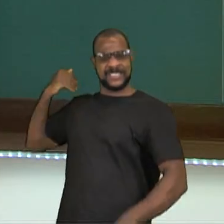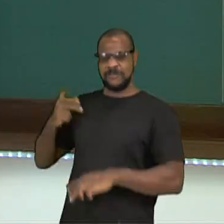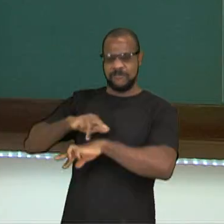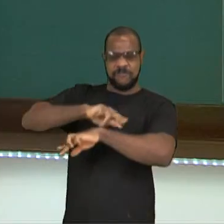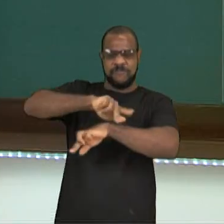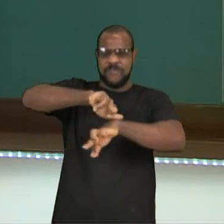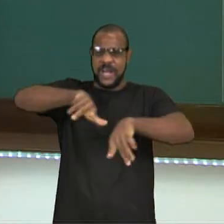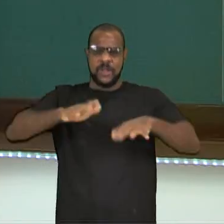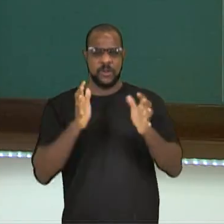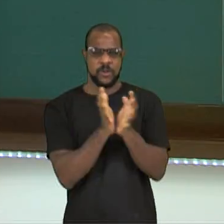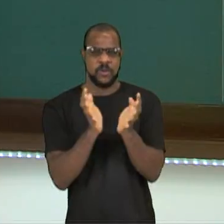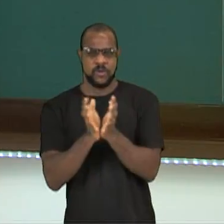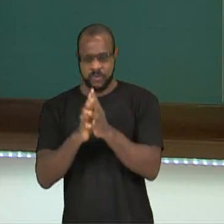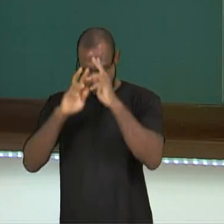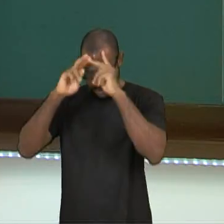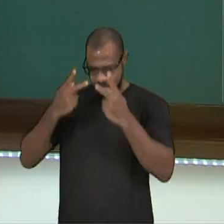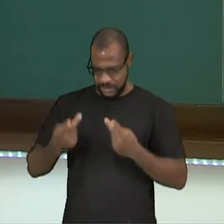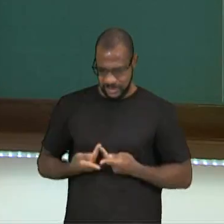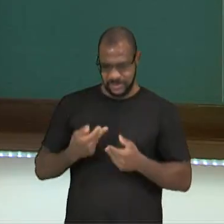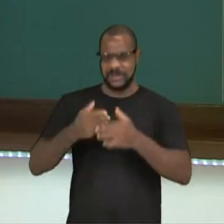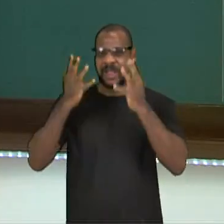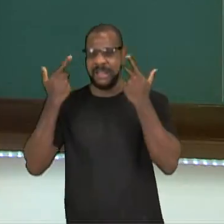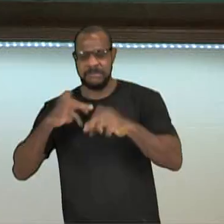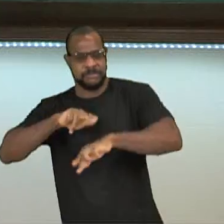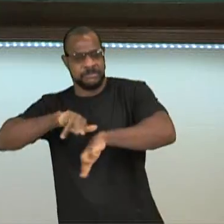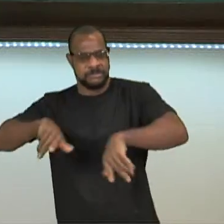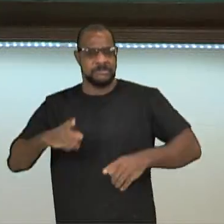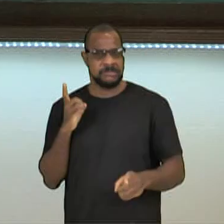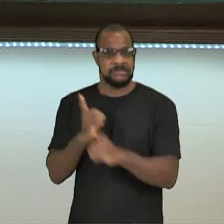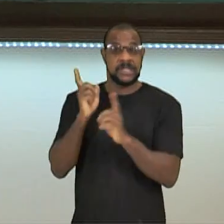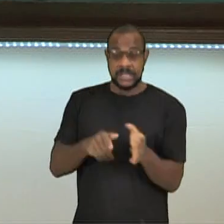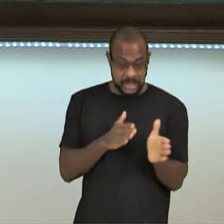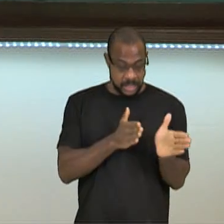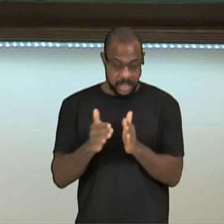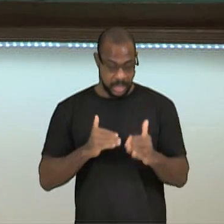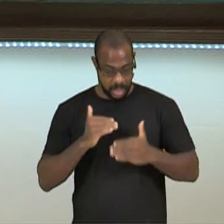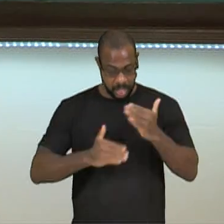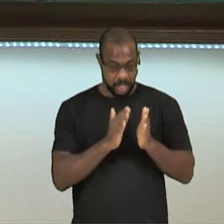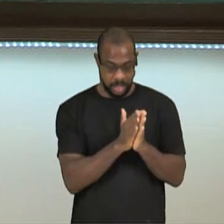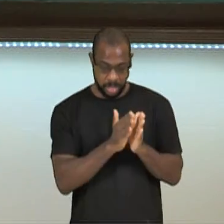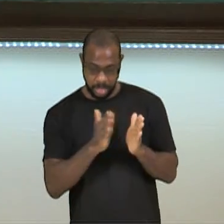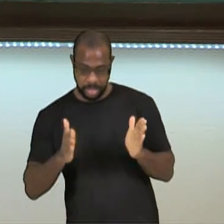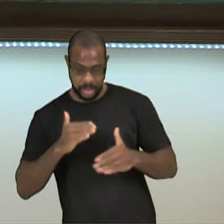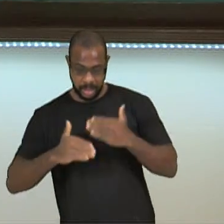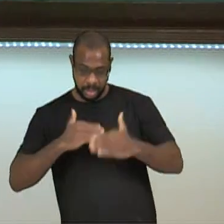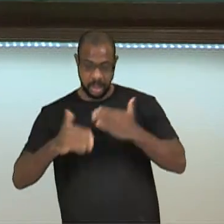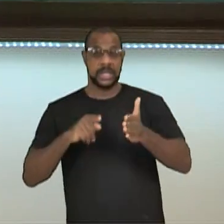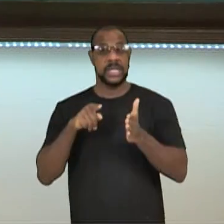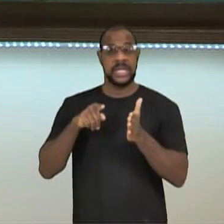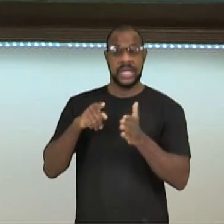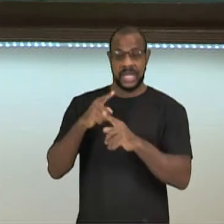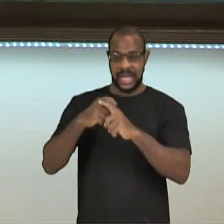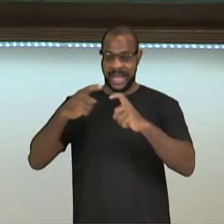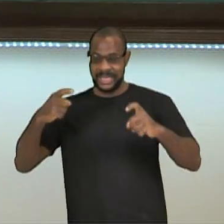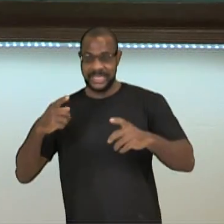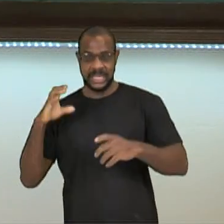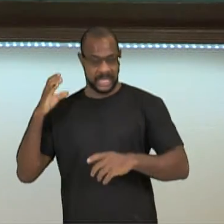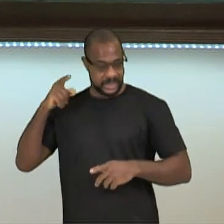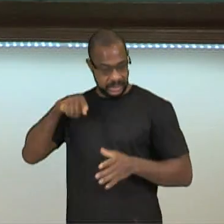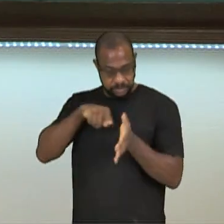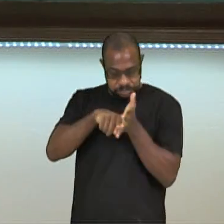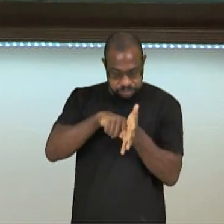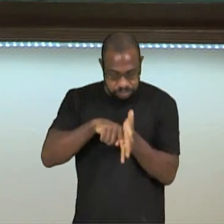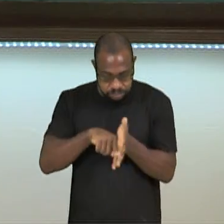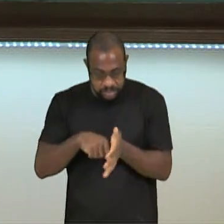processos evolutivos de adaptação, mudanças. E é nessa linha evolutiva que a ciência trabalha, dizendo que os hominídeos